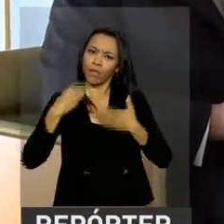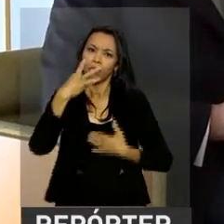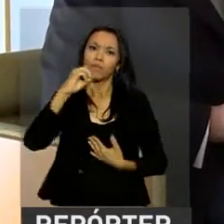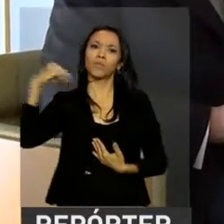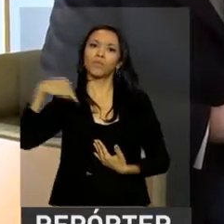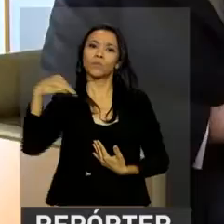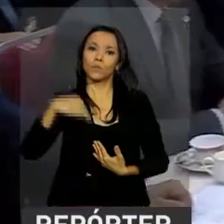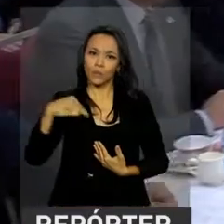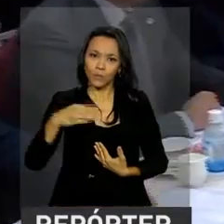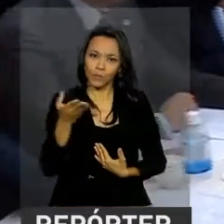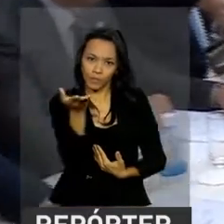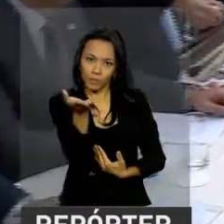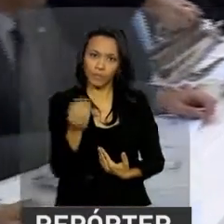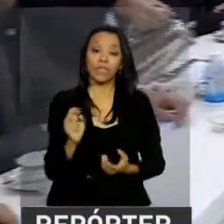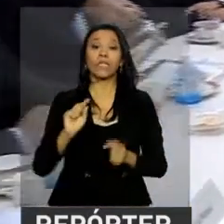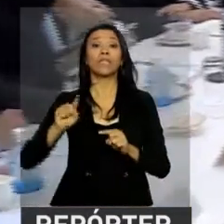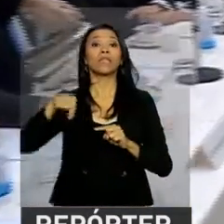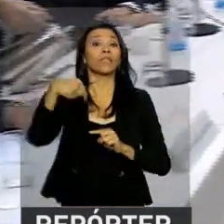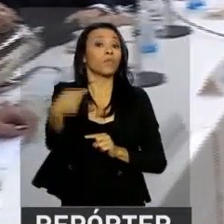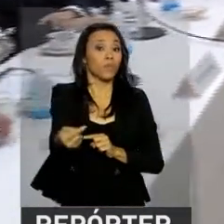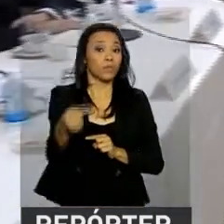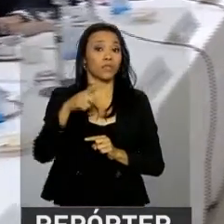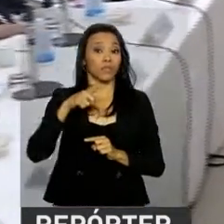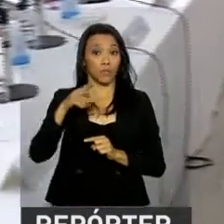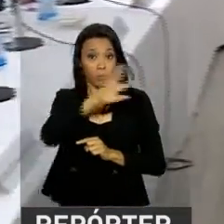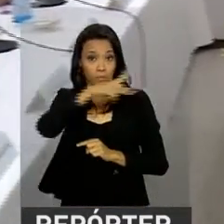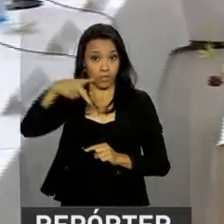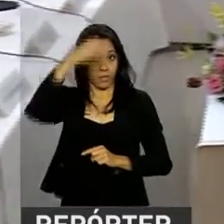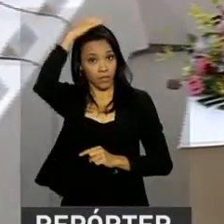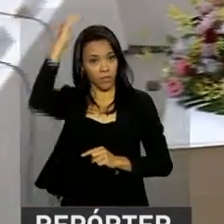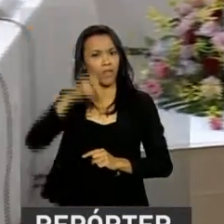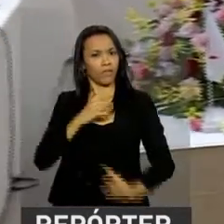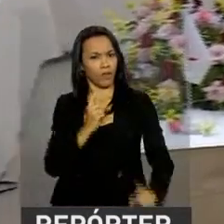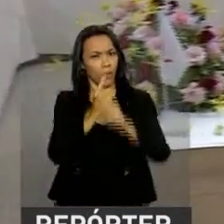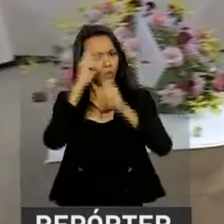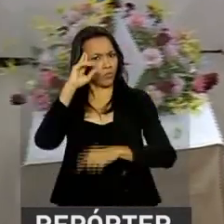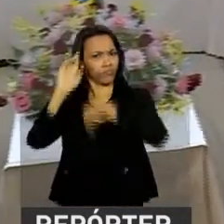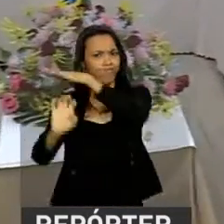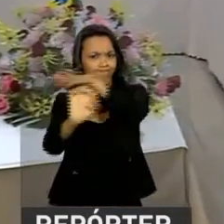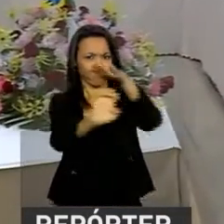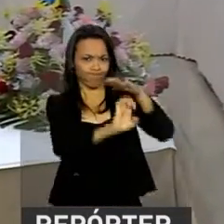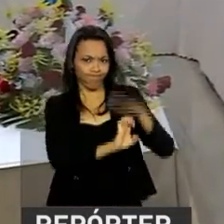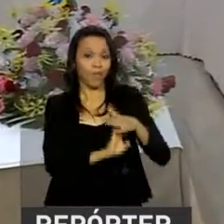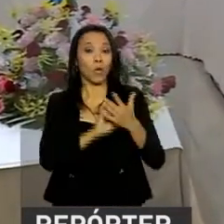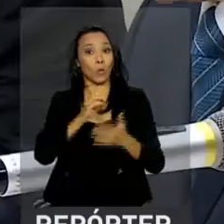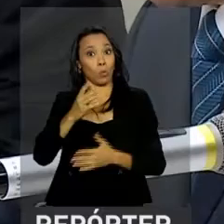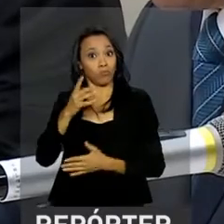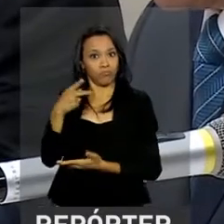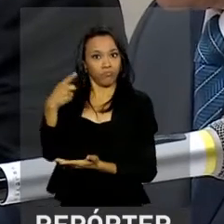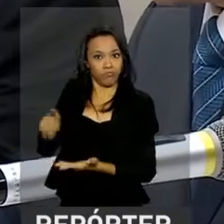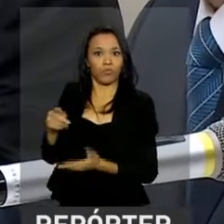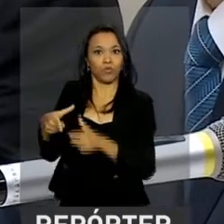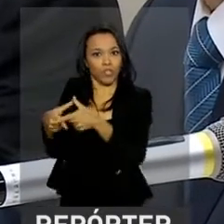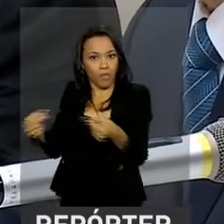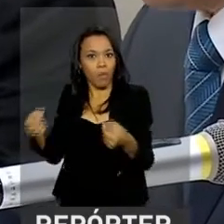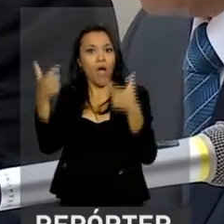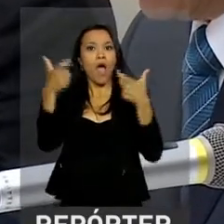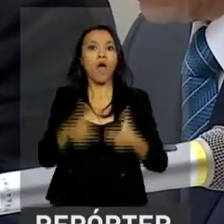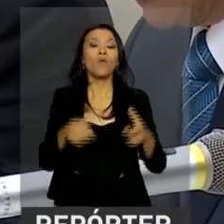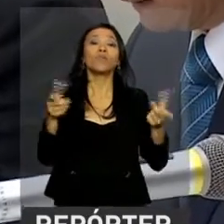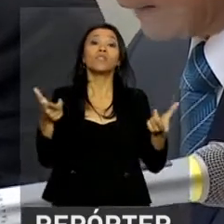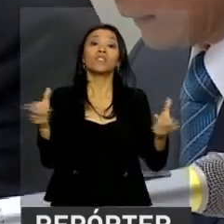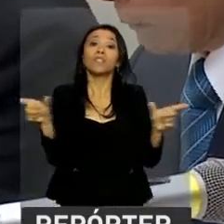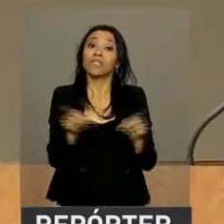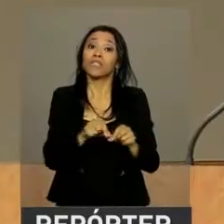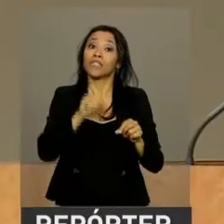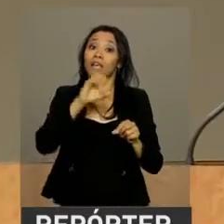do Estado japonês. Depois, Michel Temer teve um encontro com empresários e investidores japoneses na sede da Federação de Empresas